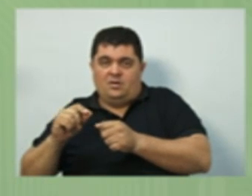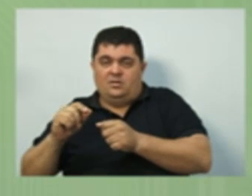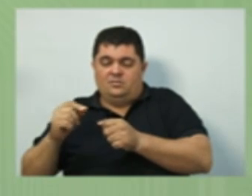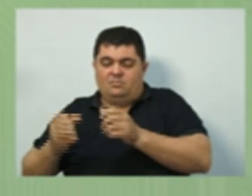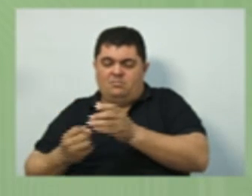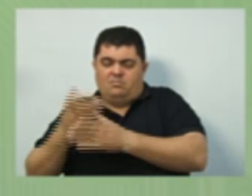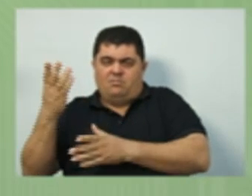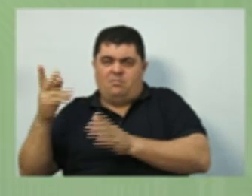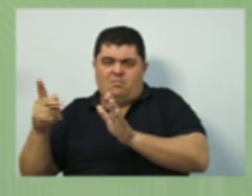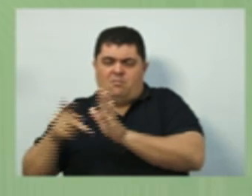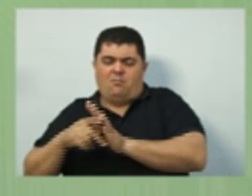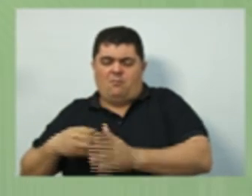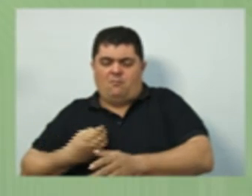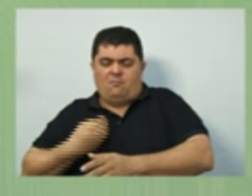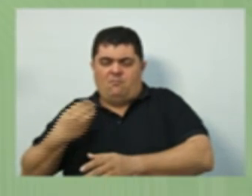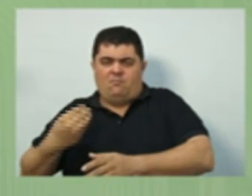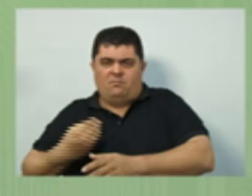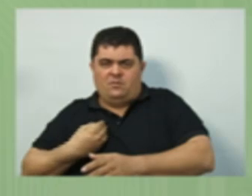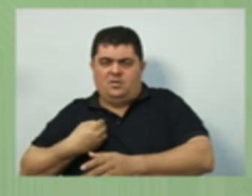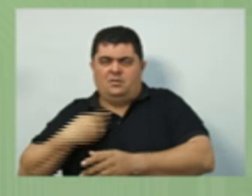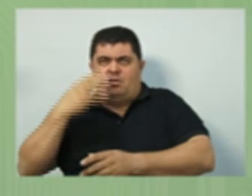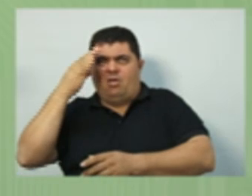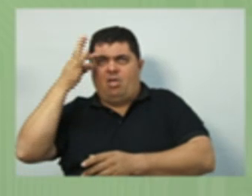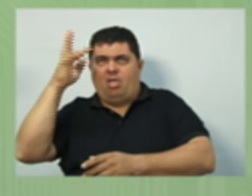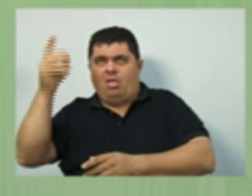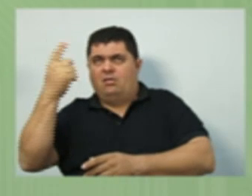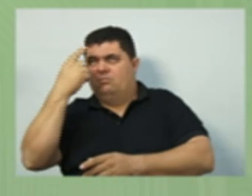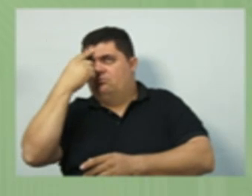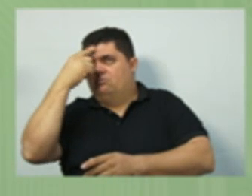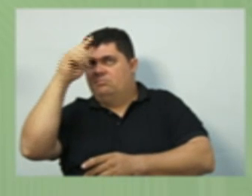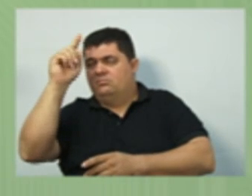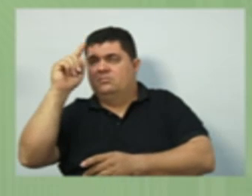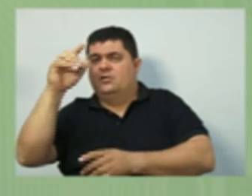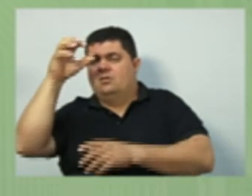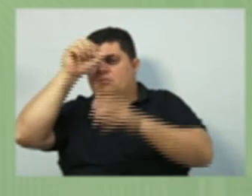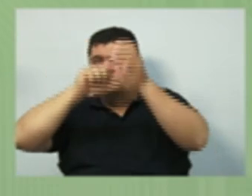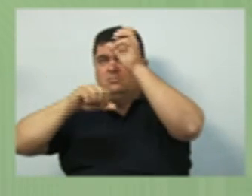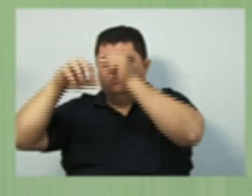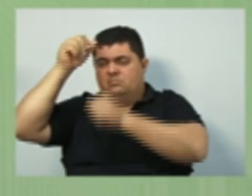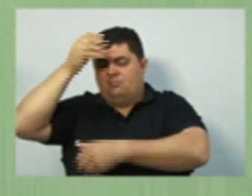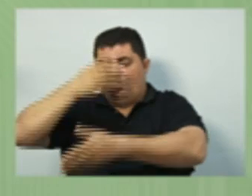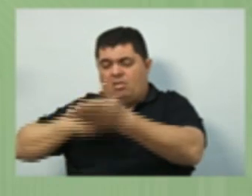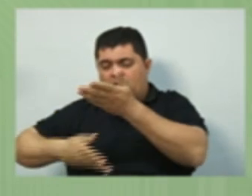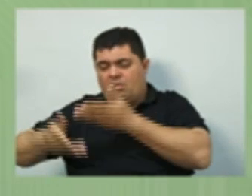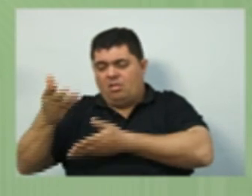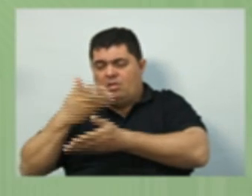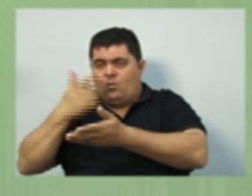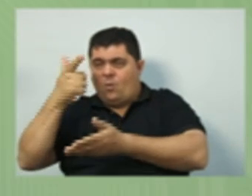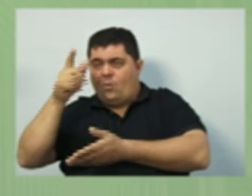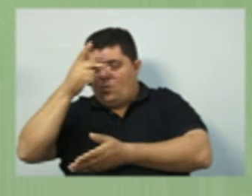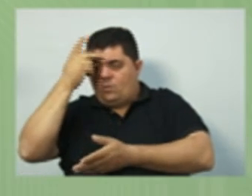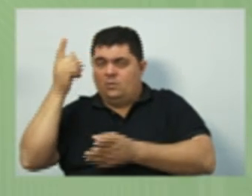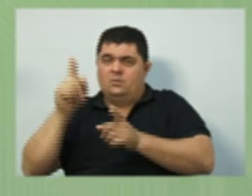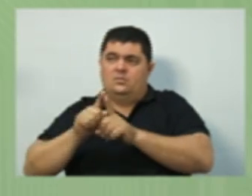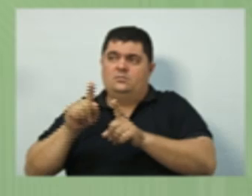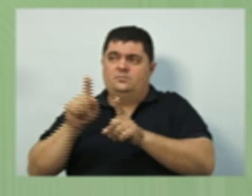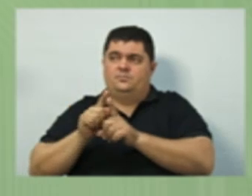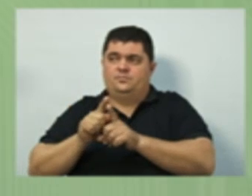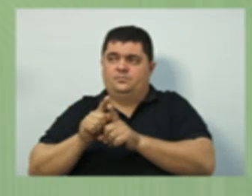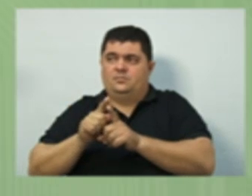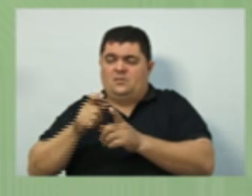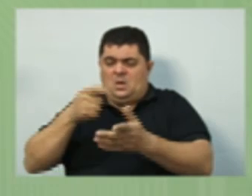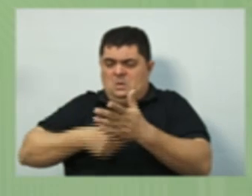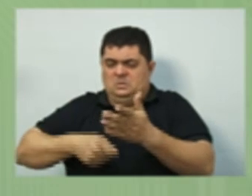subjetividade, desenvolve a imaginação, aprende a se relacionar com os demais, a